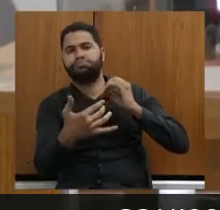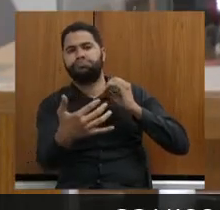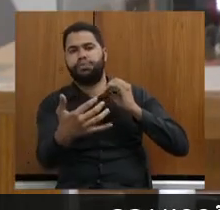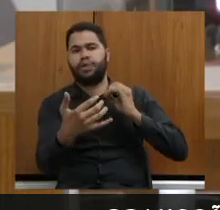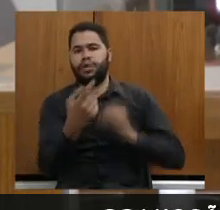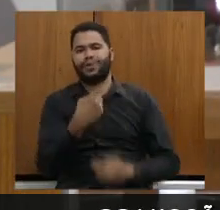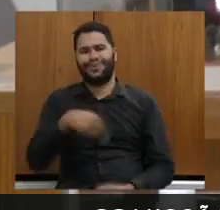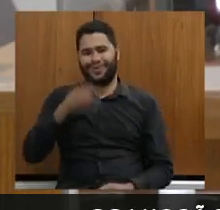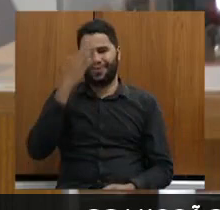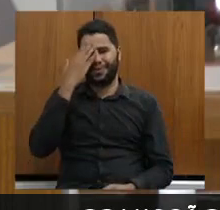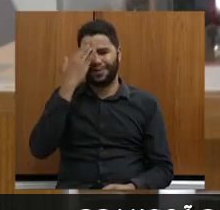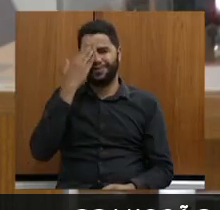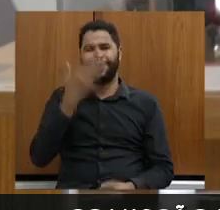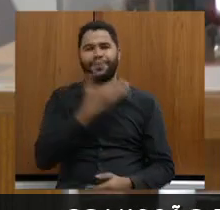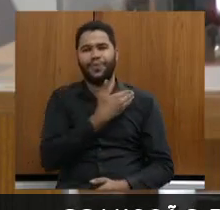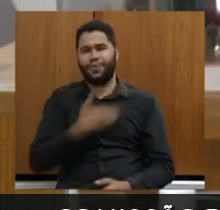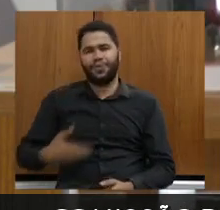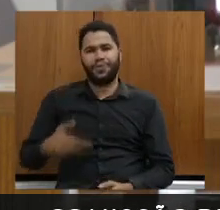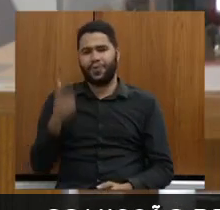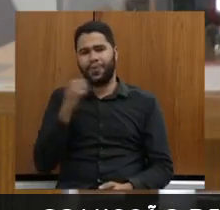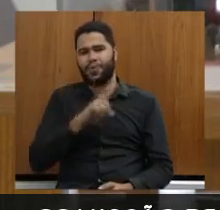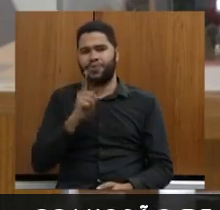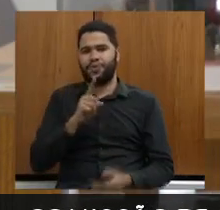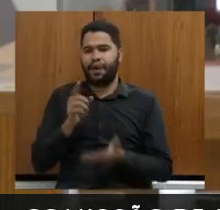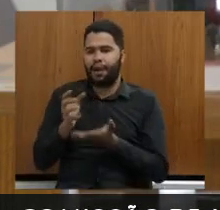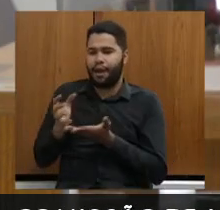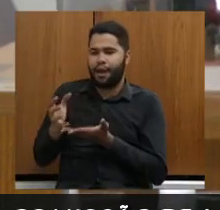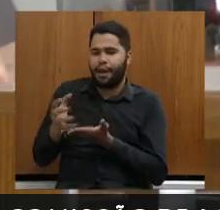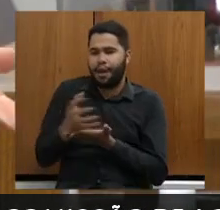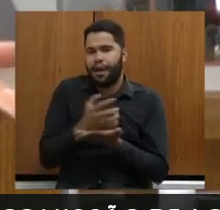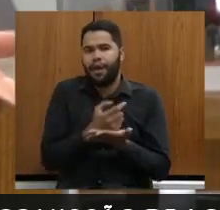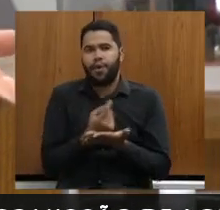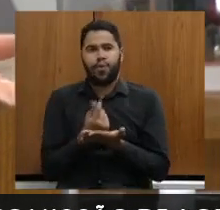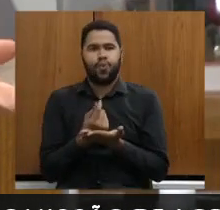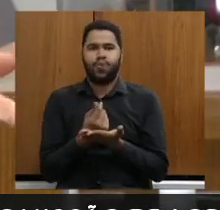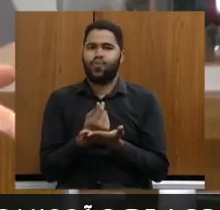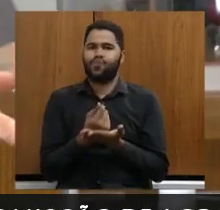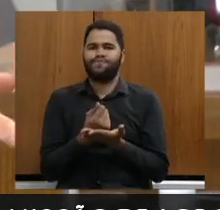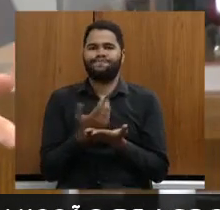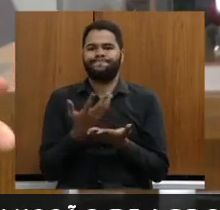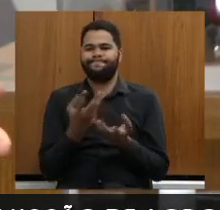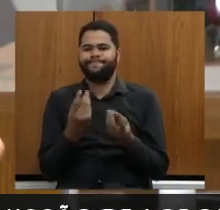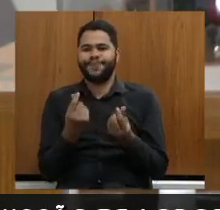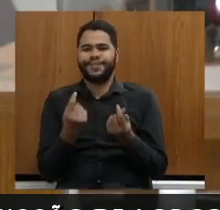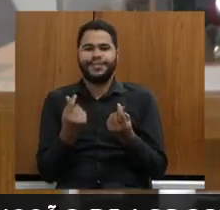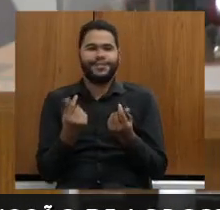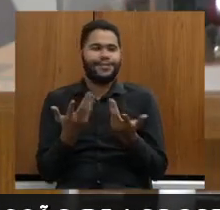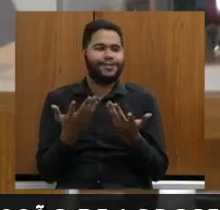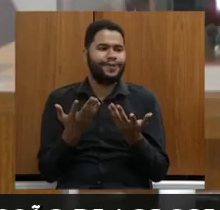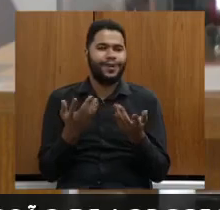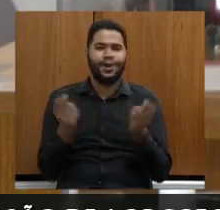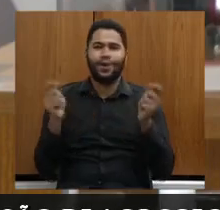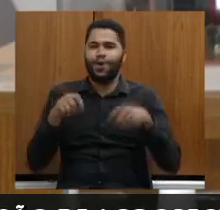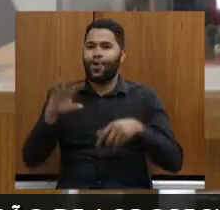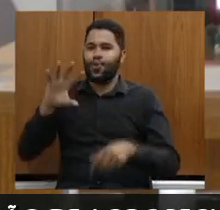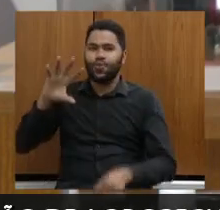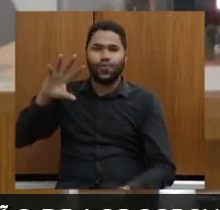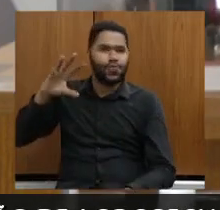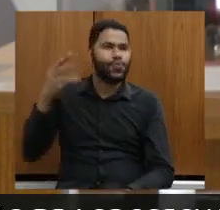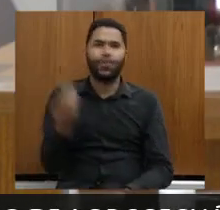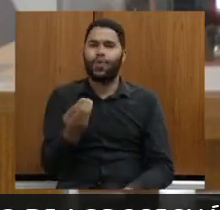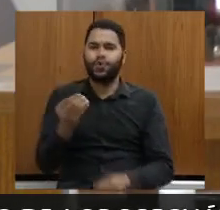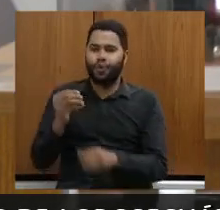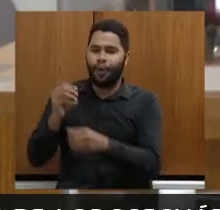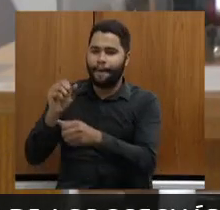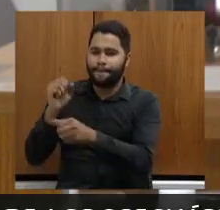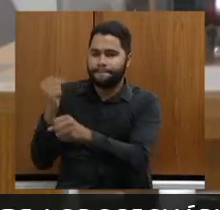não consegue reunir esforços financeiros não existe um dinheiro para poder fazer tudo isso